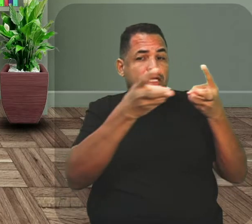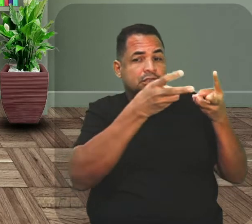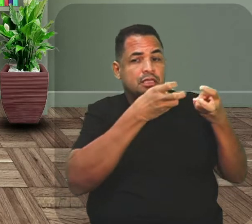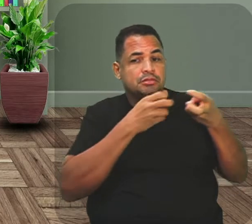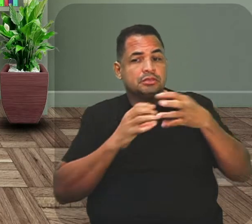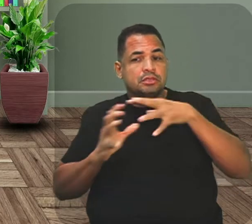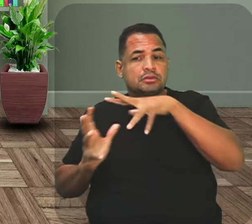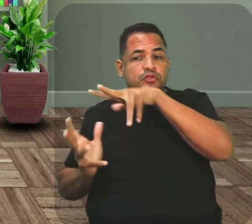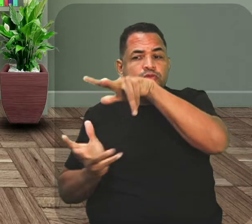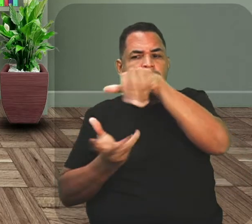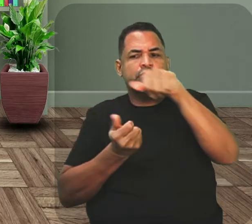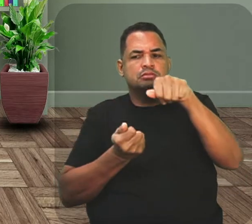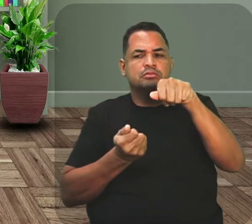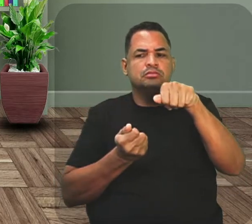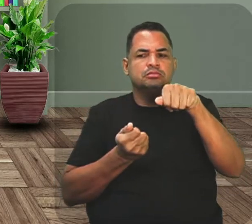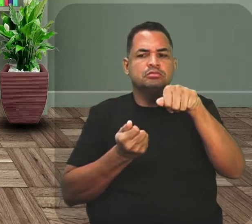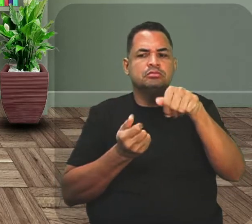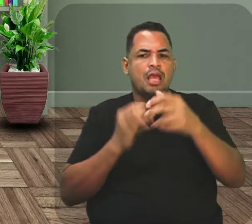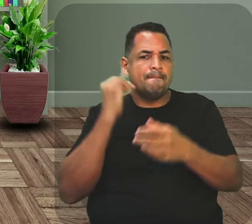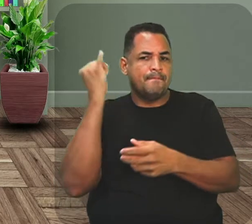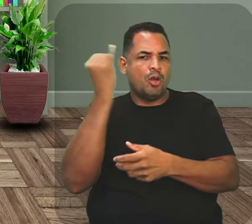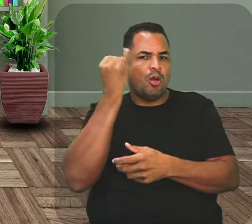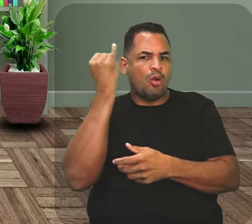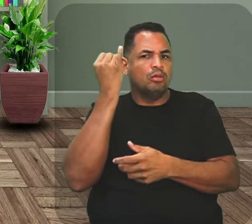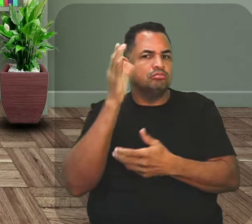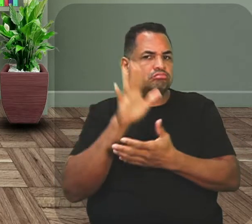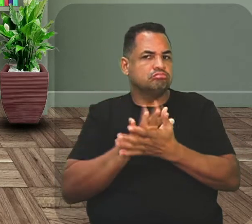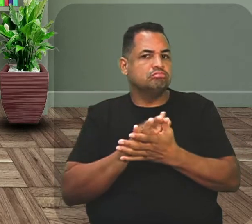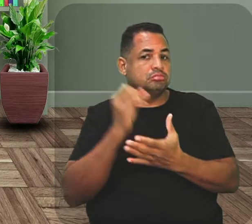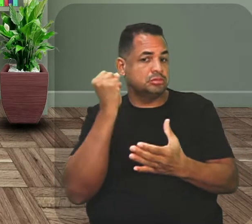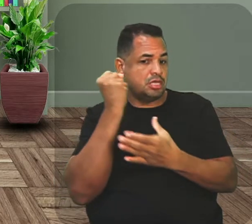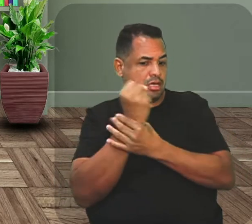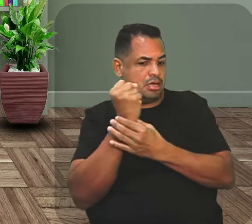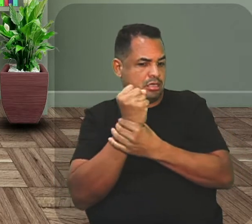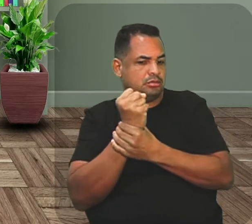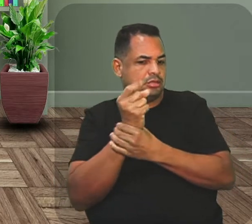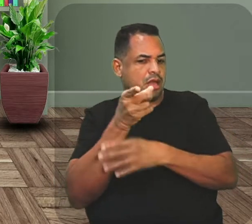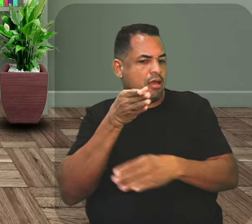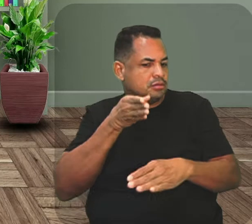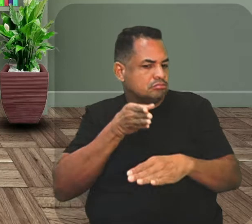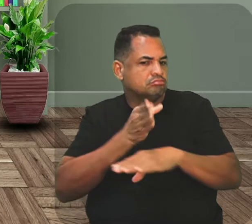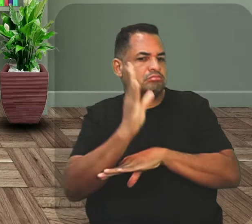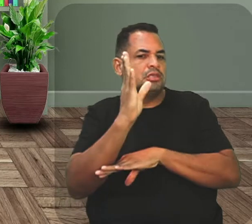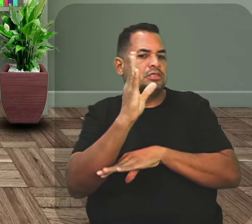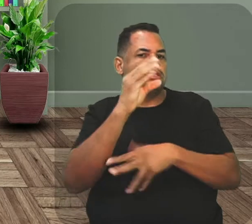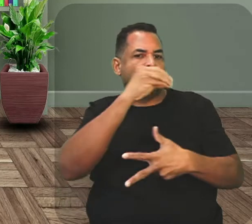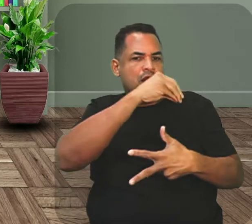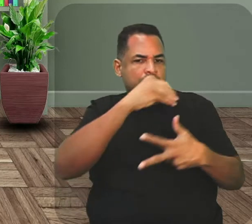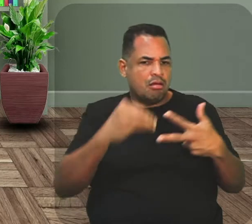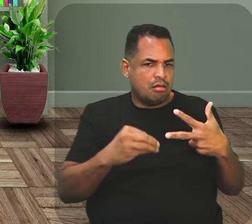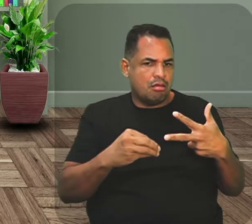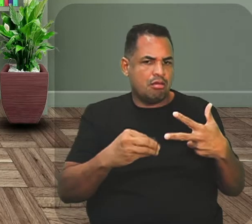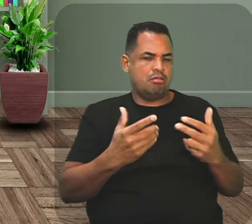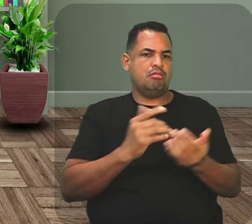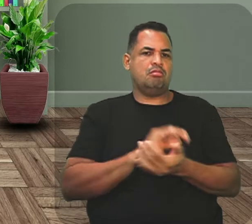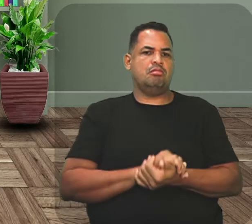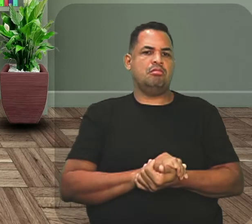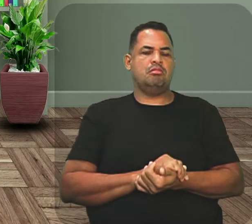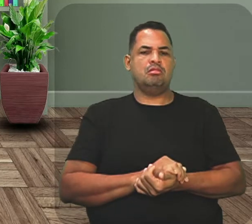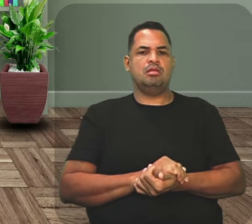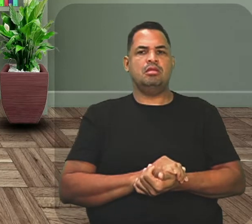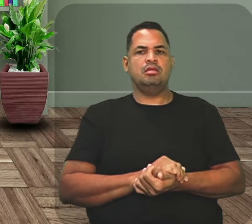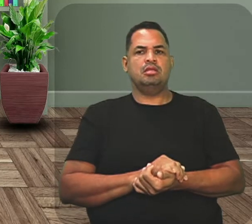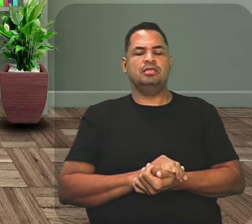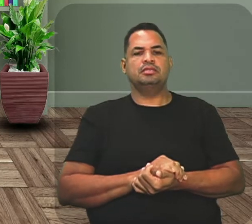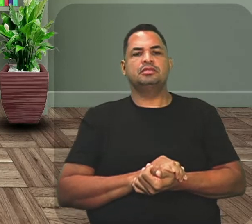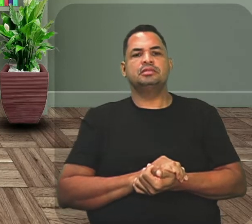vale bastante, tá? E garante vaga lá no Enem também, ok? Então, a gente traz para você esse texto